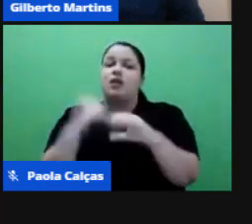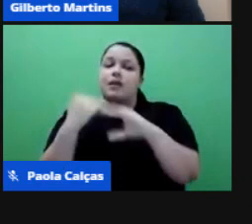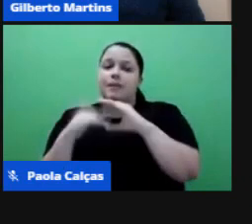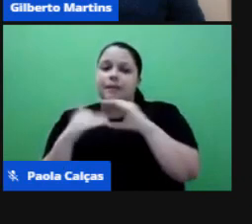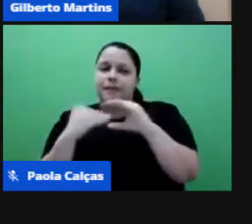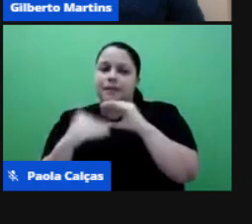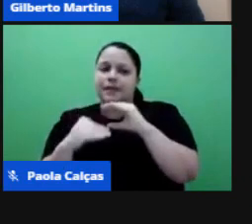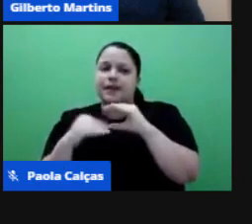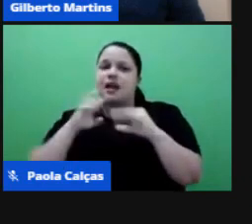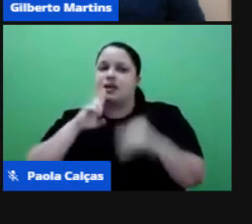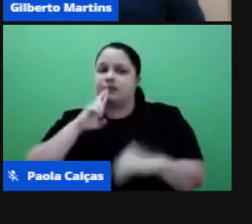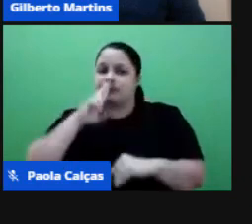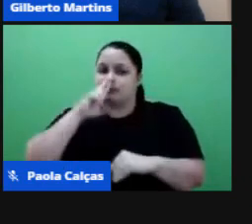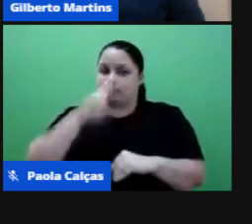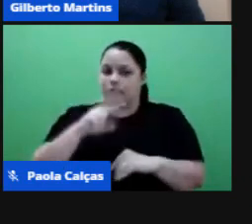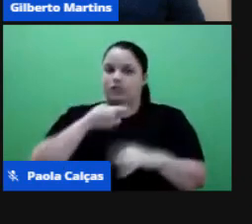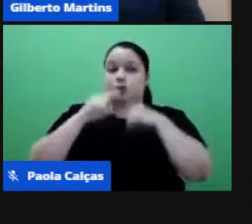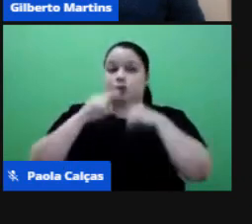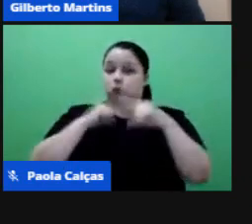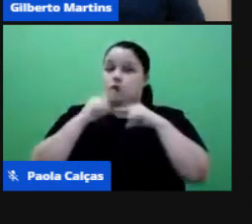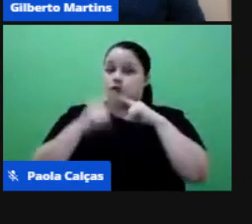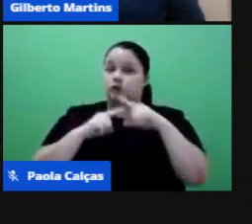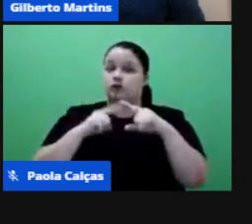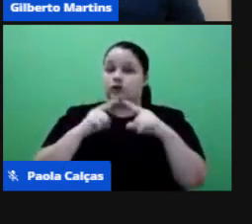dúvidas dessa formação.